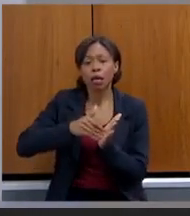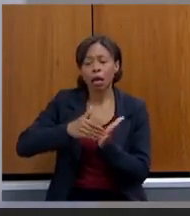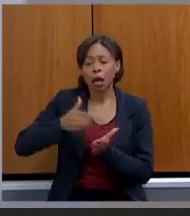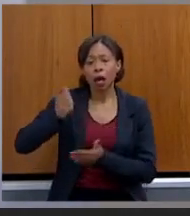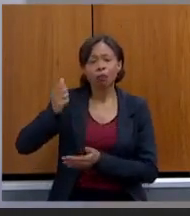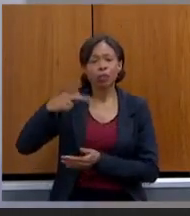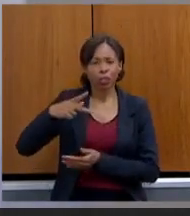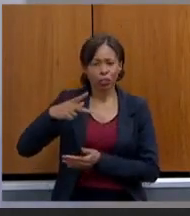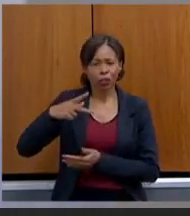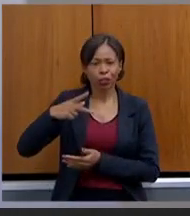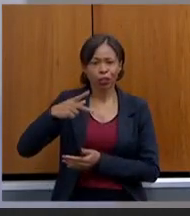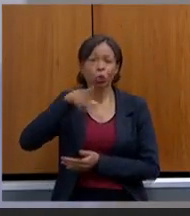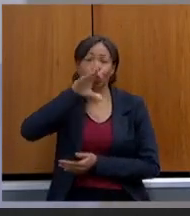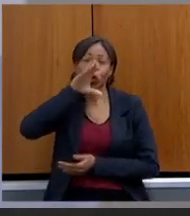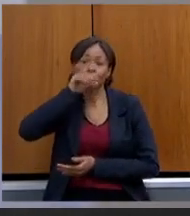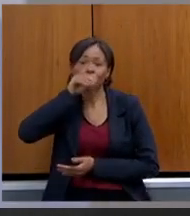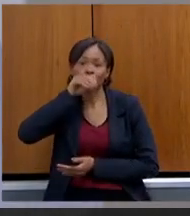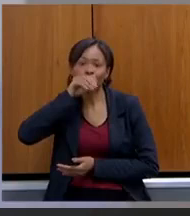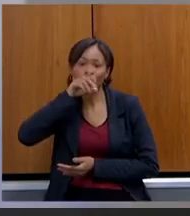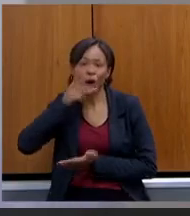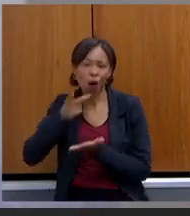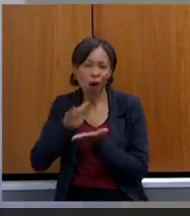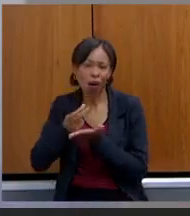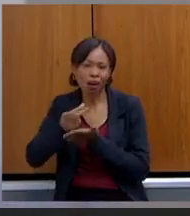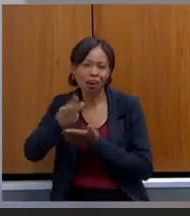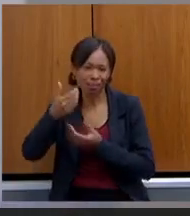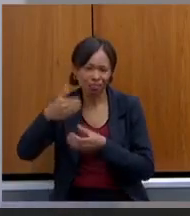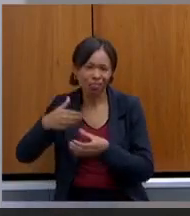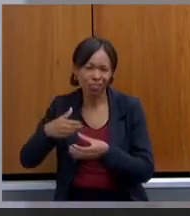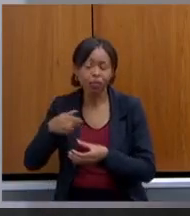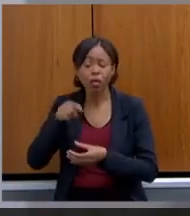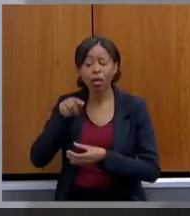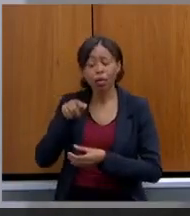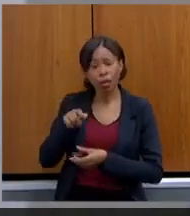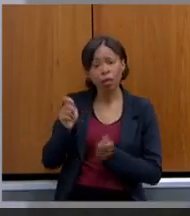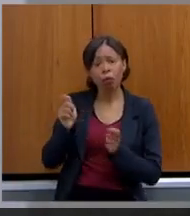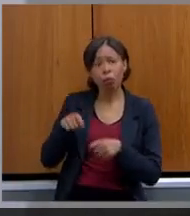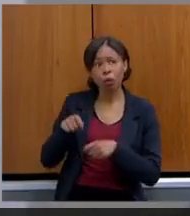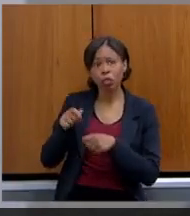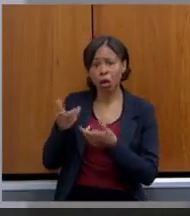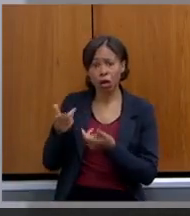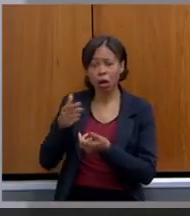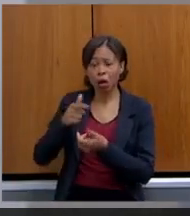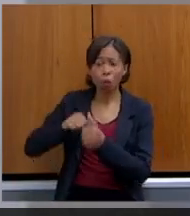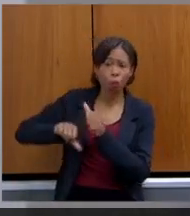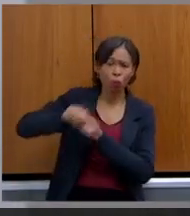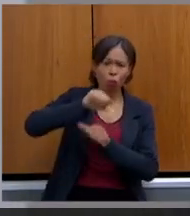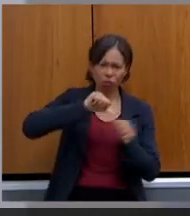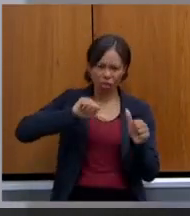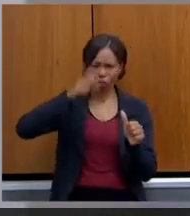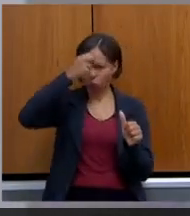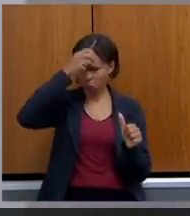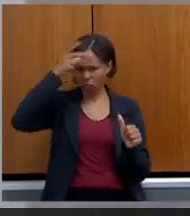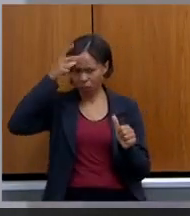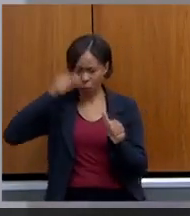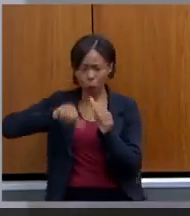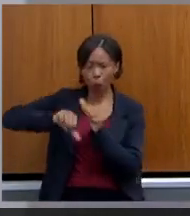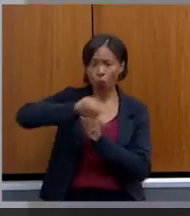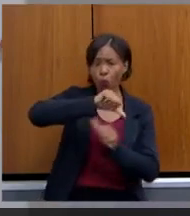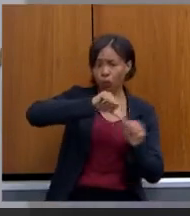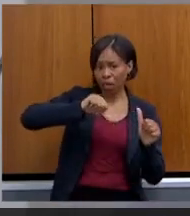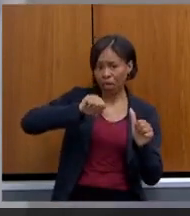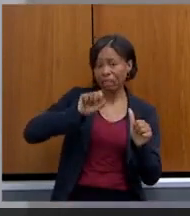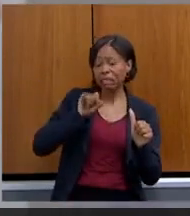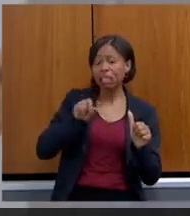e que o servidor efetivo que ele só saiu do município por uma única razão que seria a